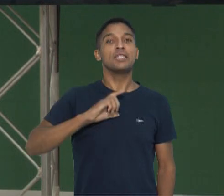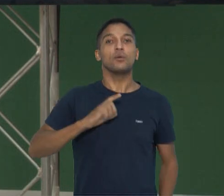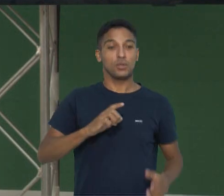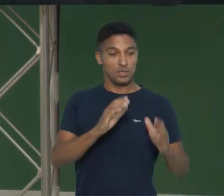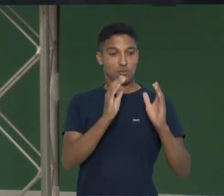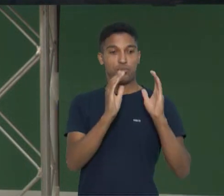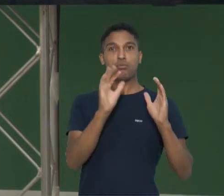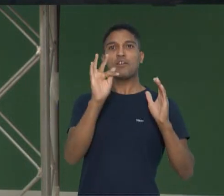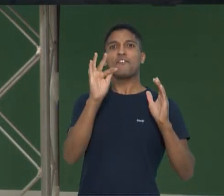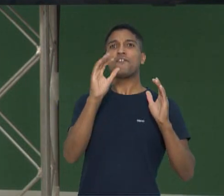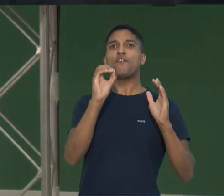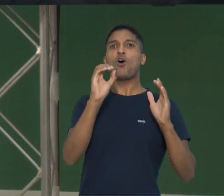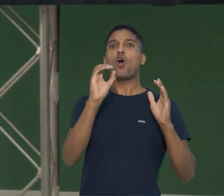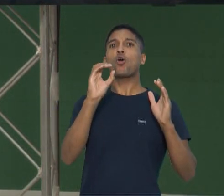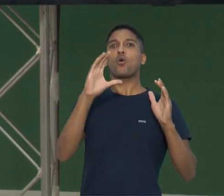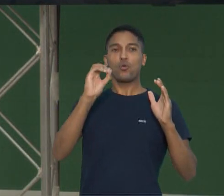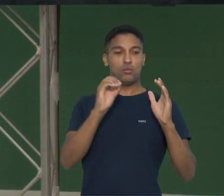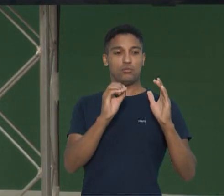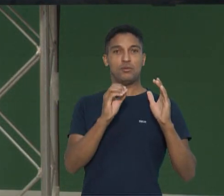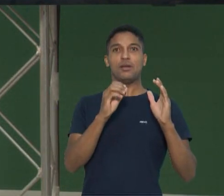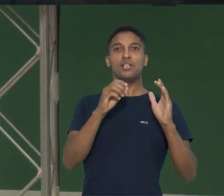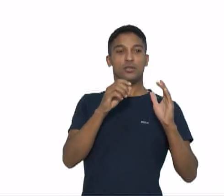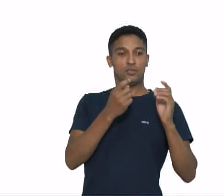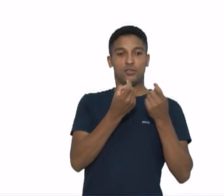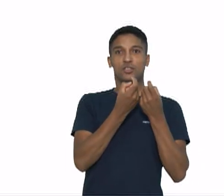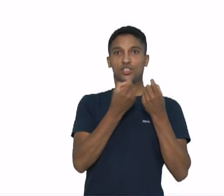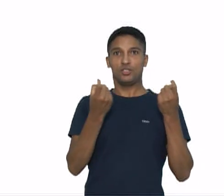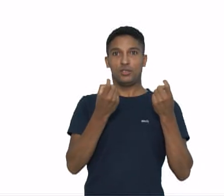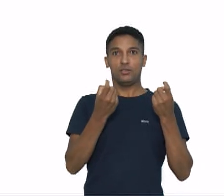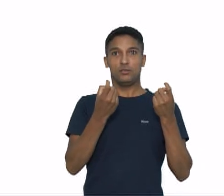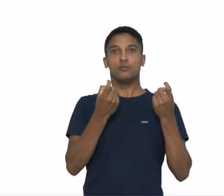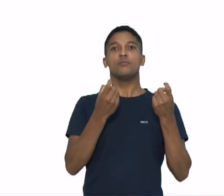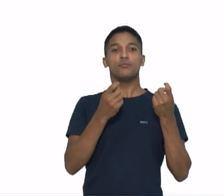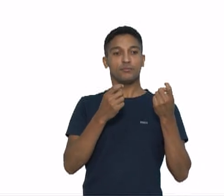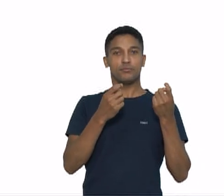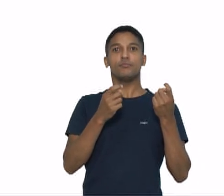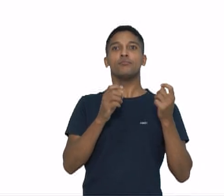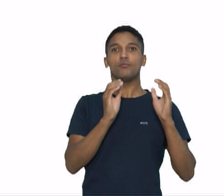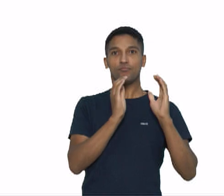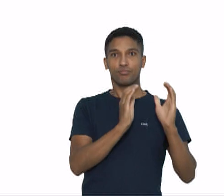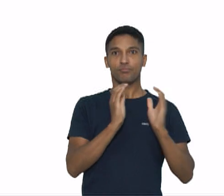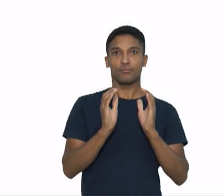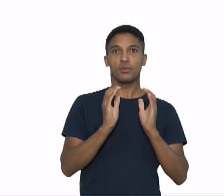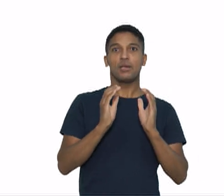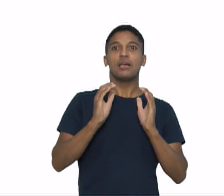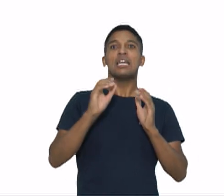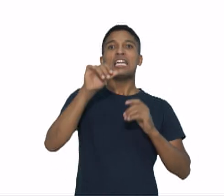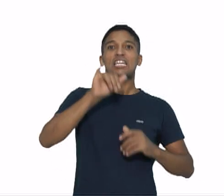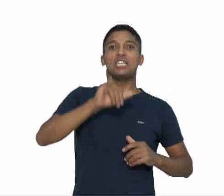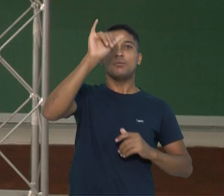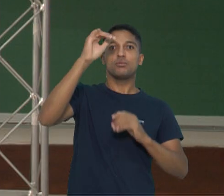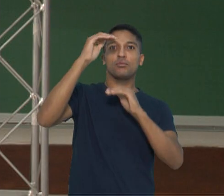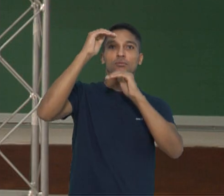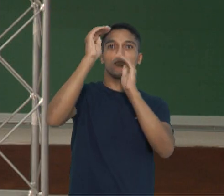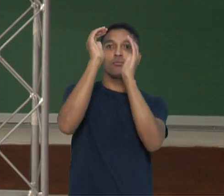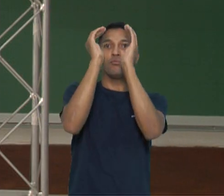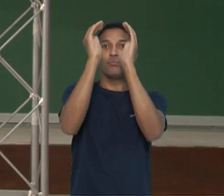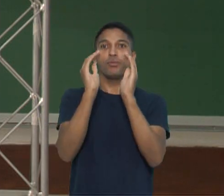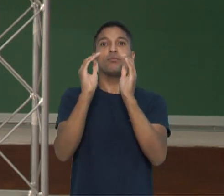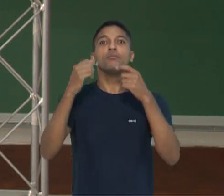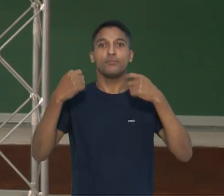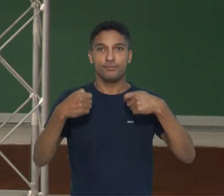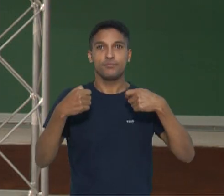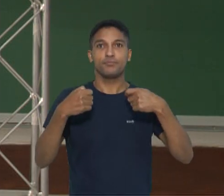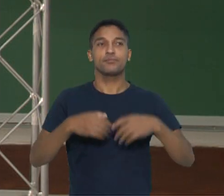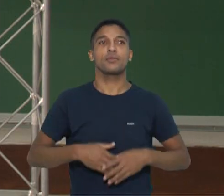o eixo y. Durante a aula de hoje, nós resolvemos algumas situações, problemas envolvendo hipérboles. Para o final